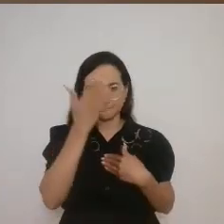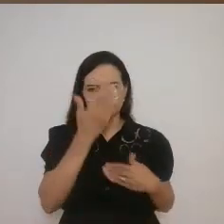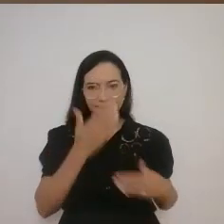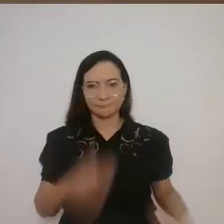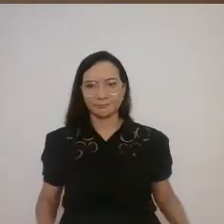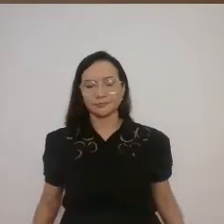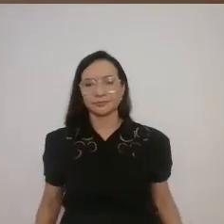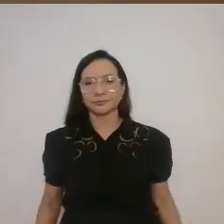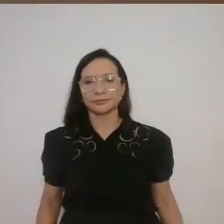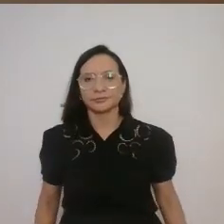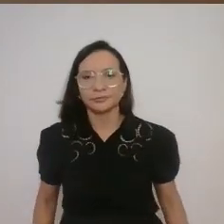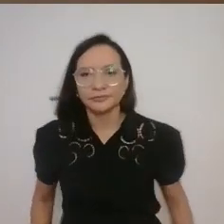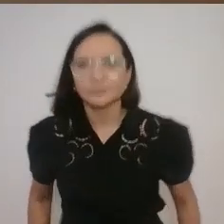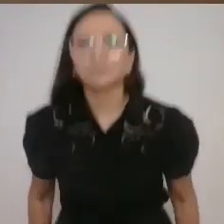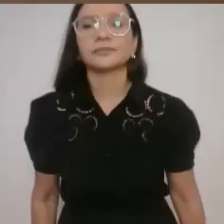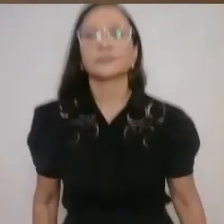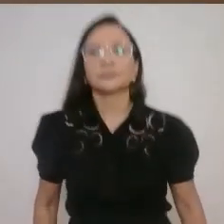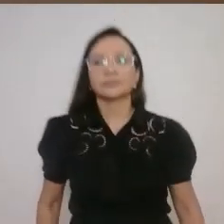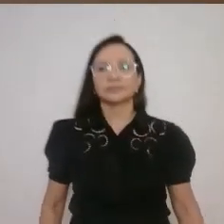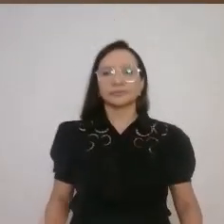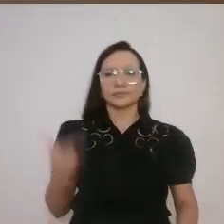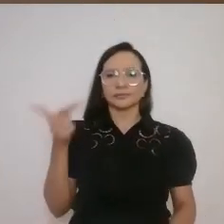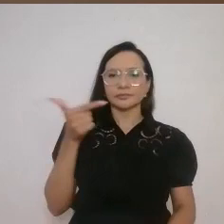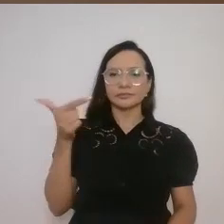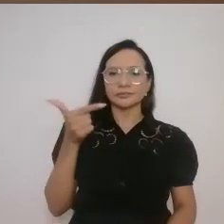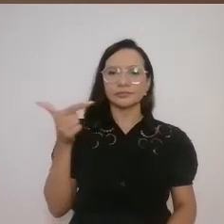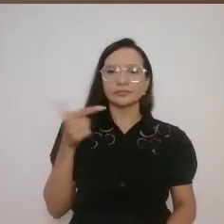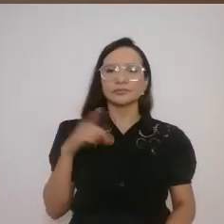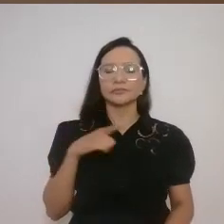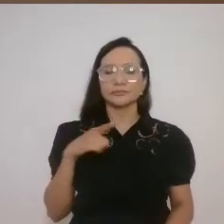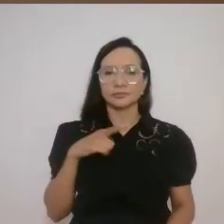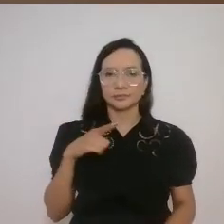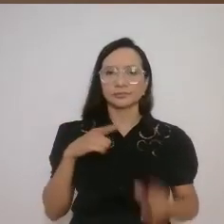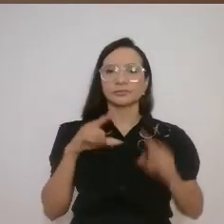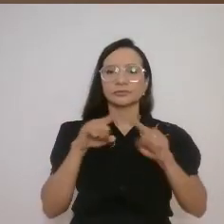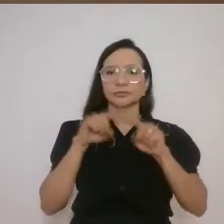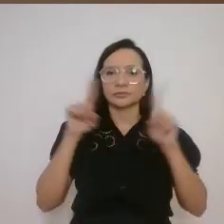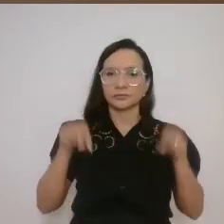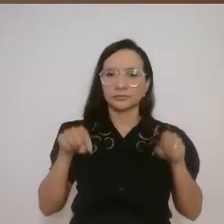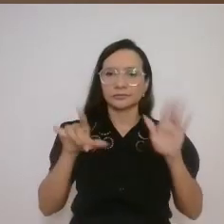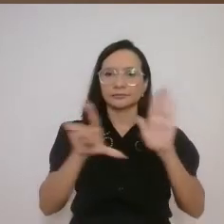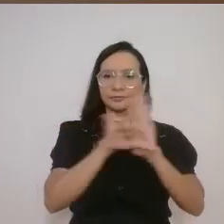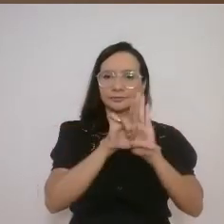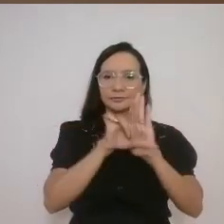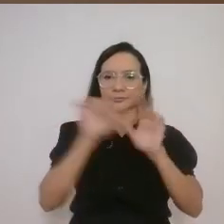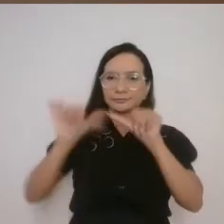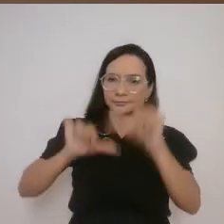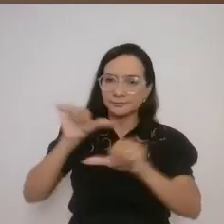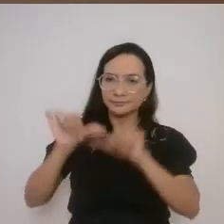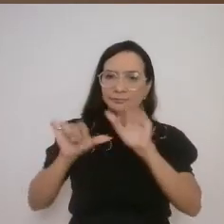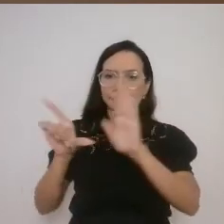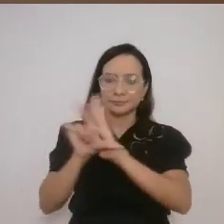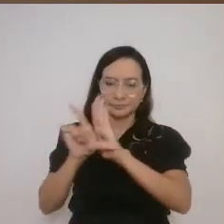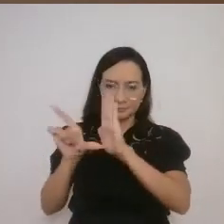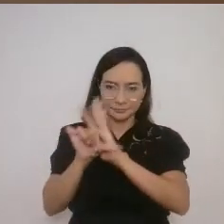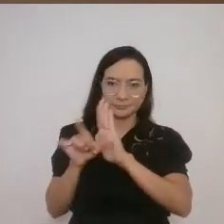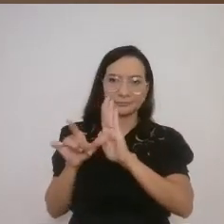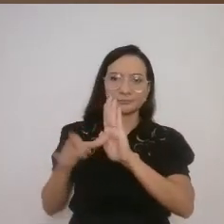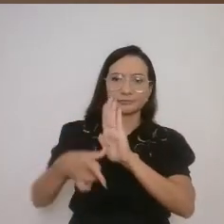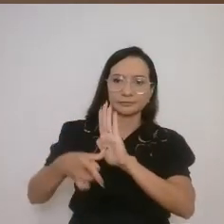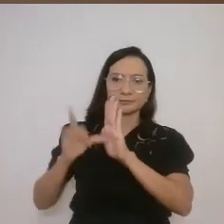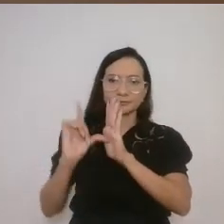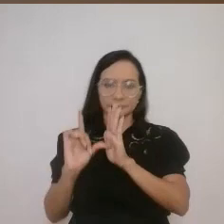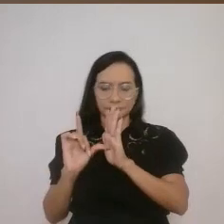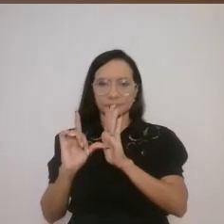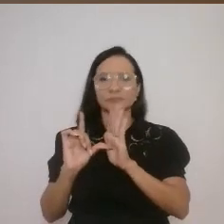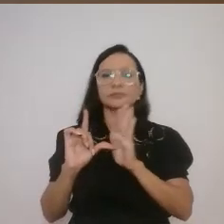Do desembargador Gilson. O segundo é o anteprojeto de lei que altera a lei complementar 715-21 de junho de 2002, dispõe sobre plano de cargos, carreiras